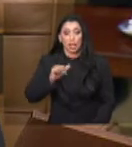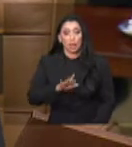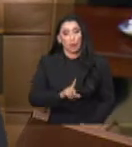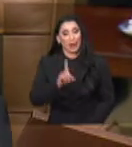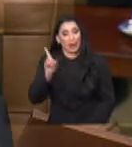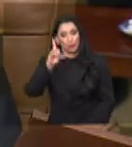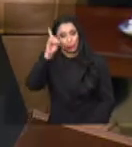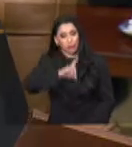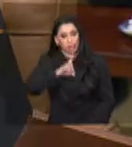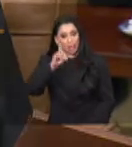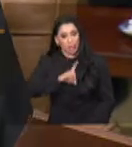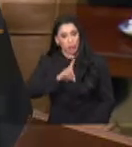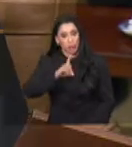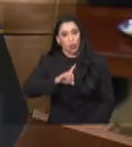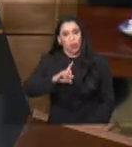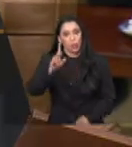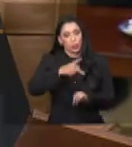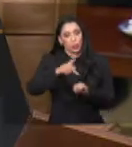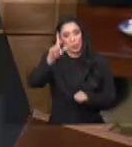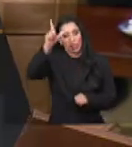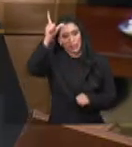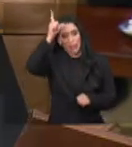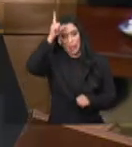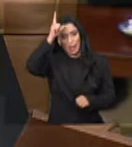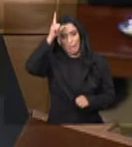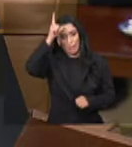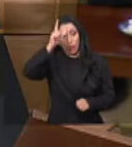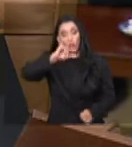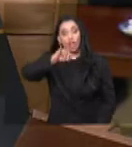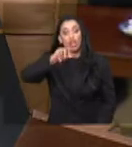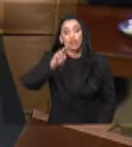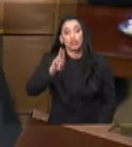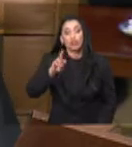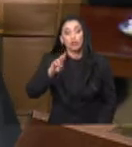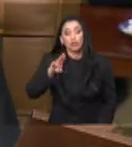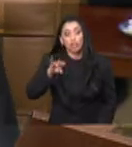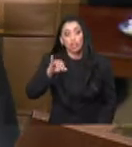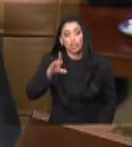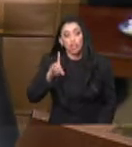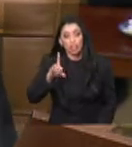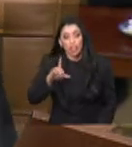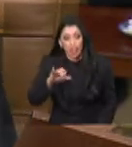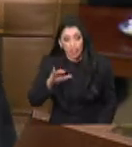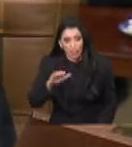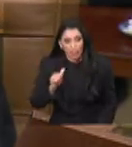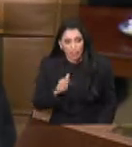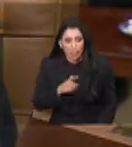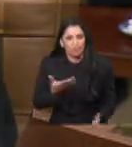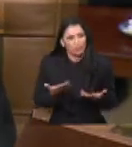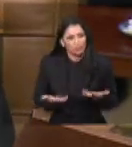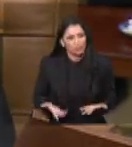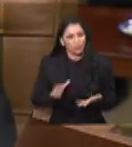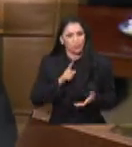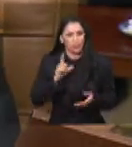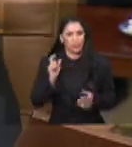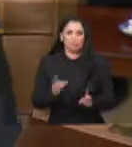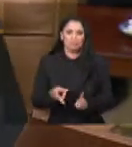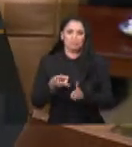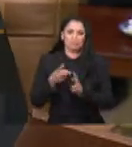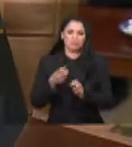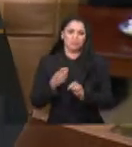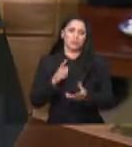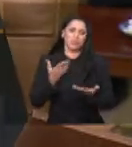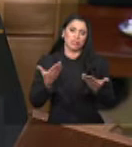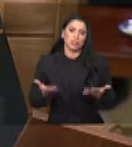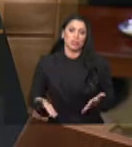gente se inspirou se falava em controvérsia jurídica e claro nós somos muito premidos Todos sabem